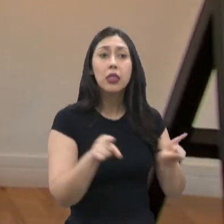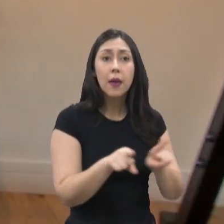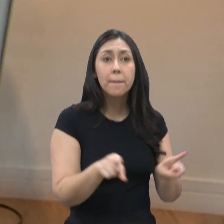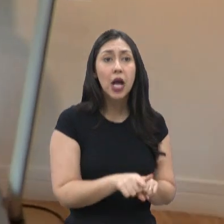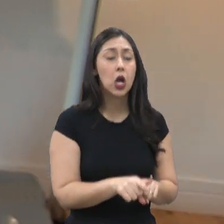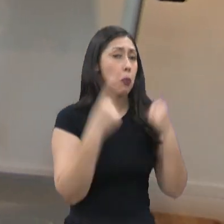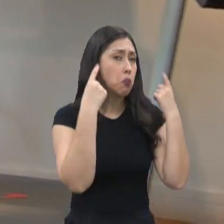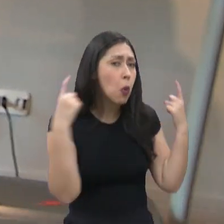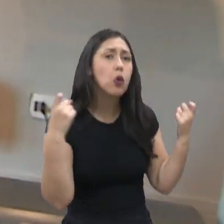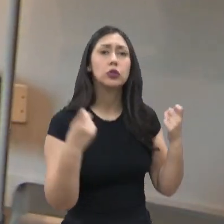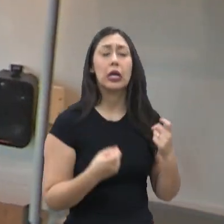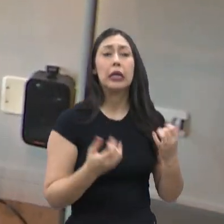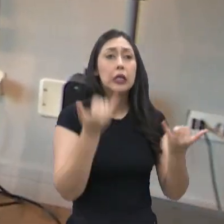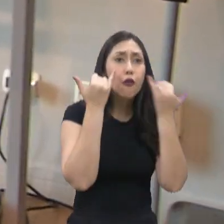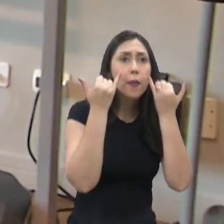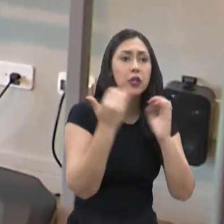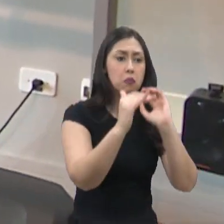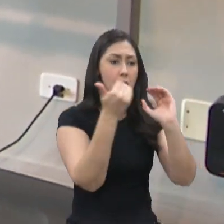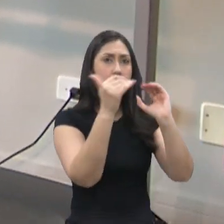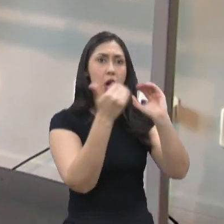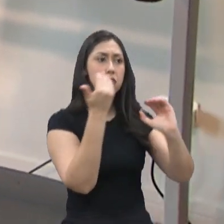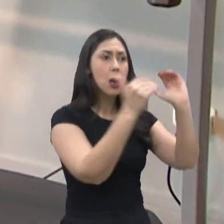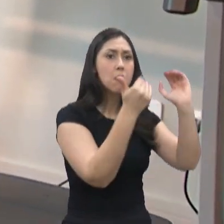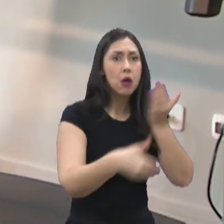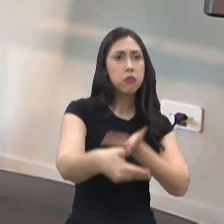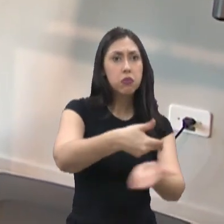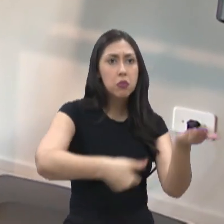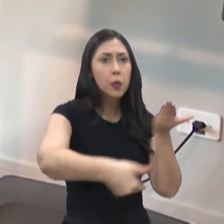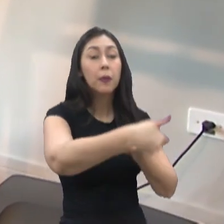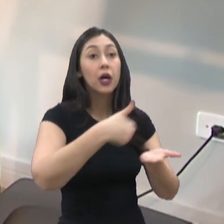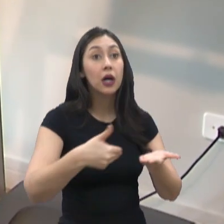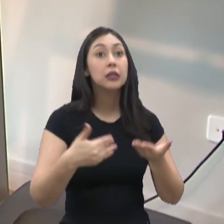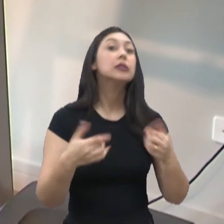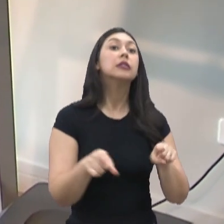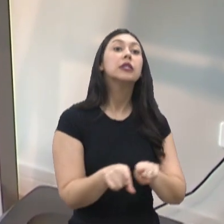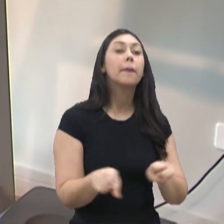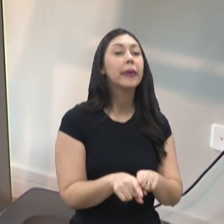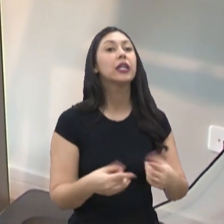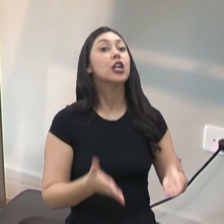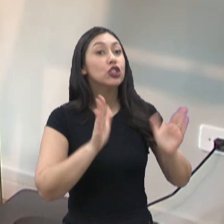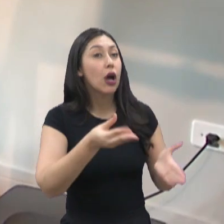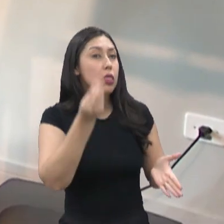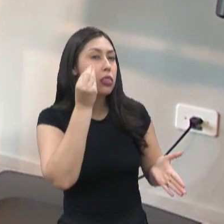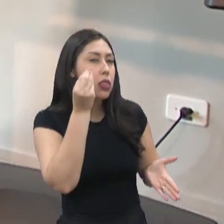serviços e manda dados para outros lugares, para servidores. Então, e tudo com biomecânicas mais testadas para manter a